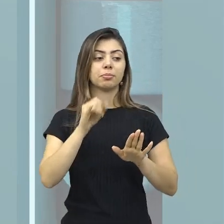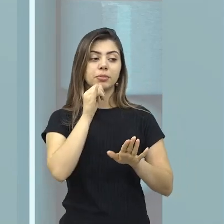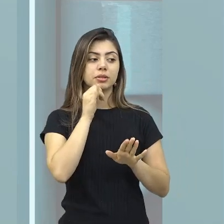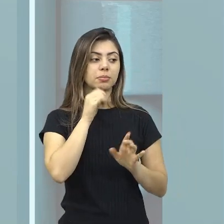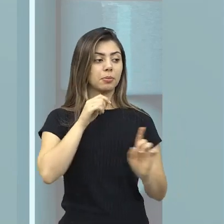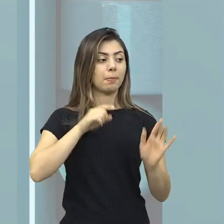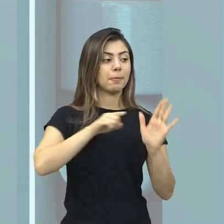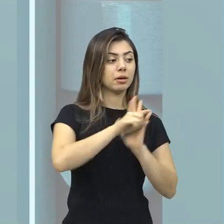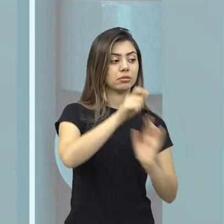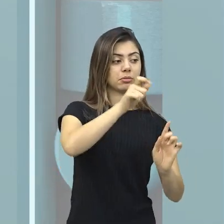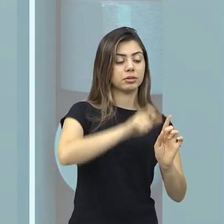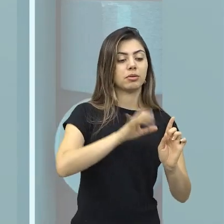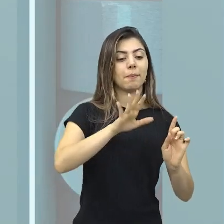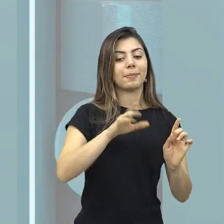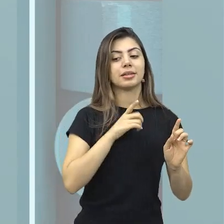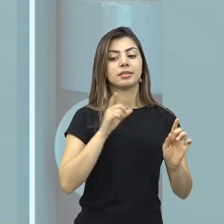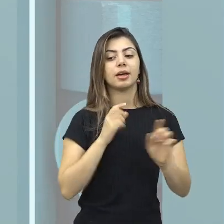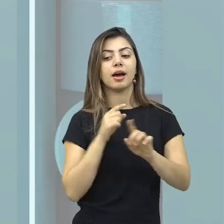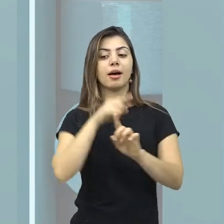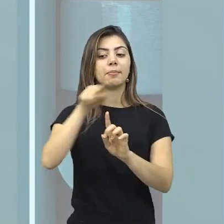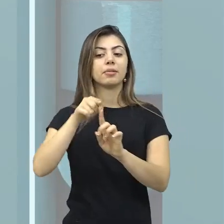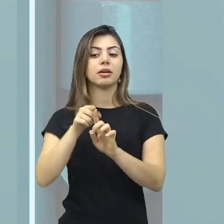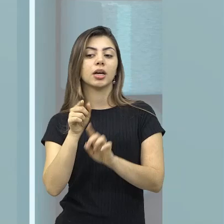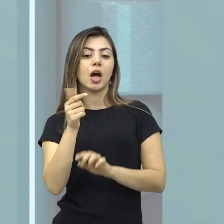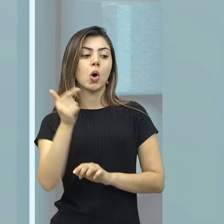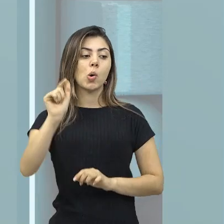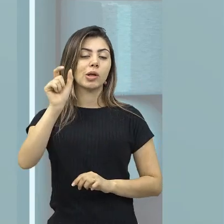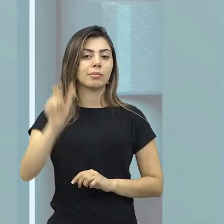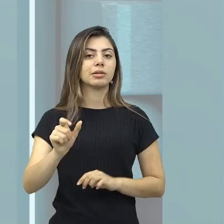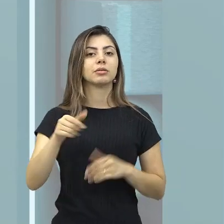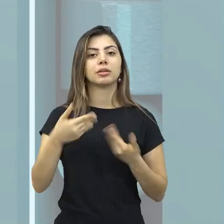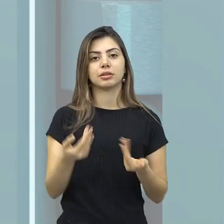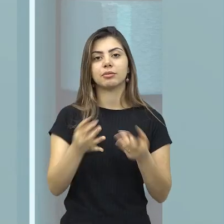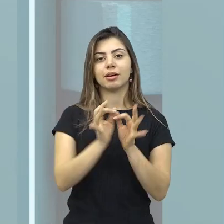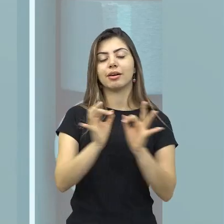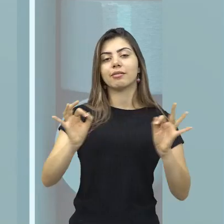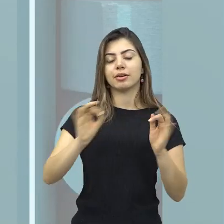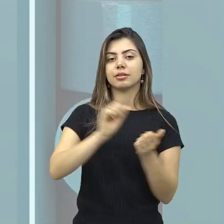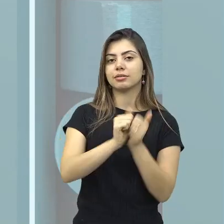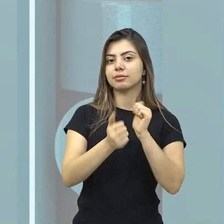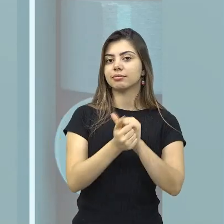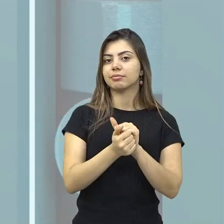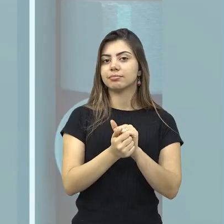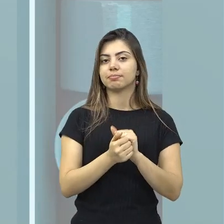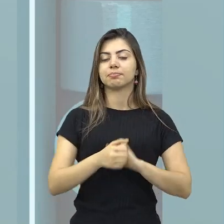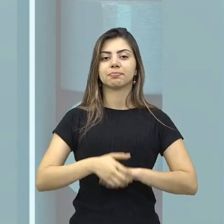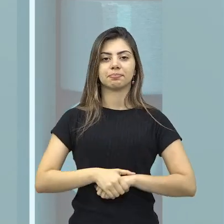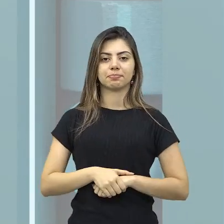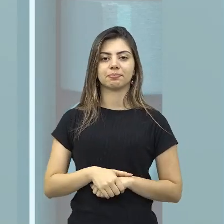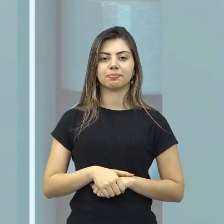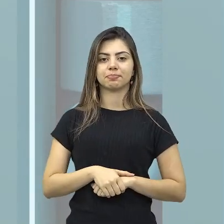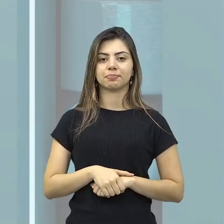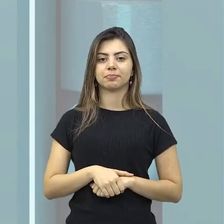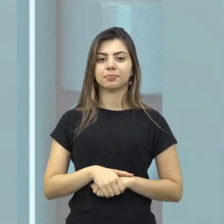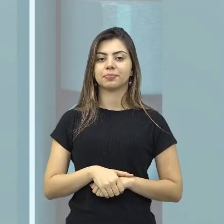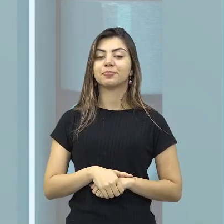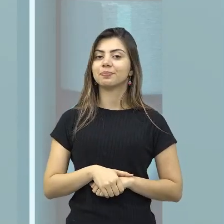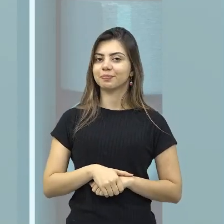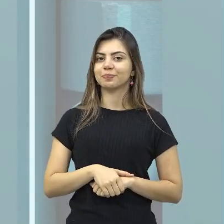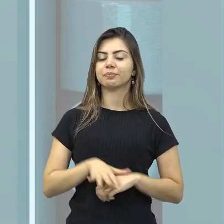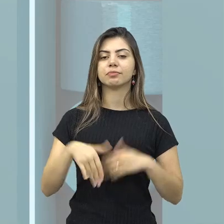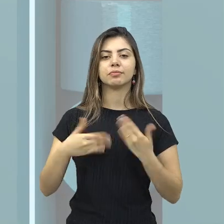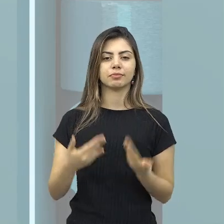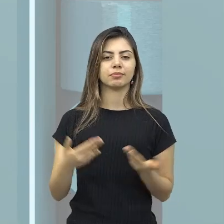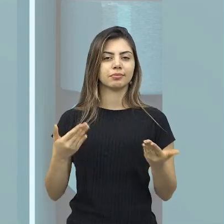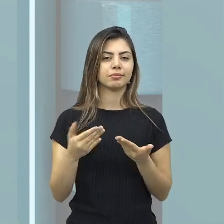uma terceira pessoa, você vai ter que colocar essa terceira pessoa aqui na pergunta, he ou she, tá bom? Pois muito bem, a gente